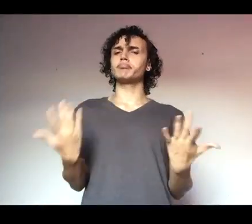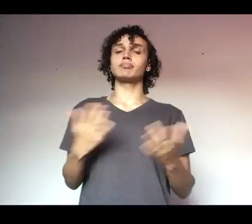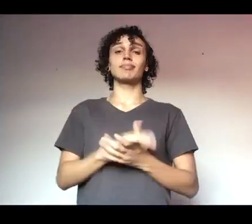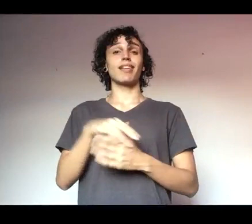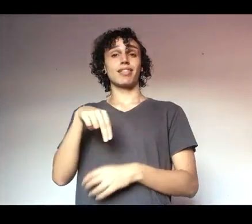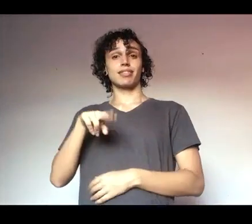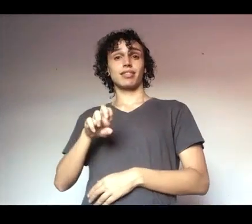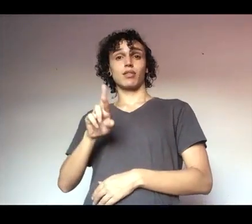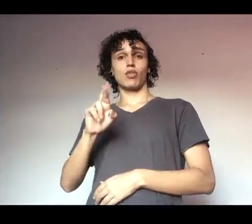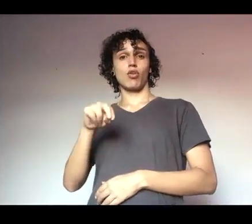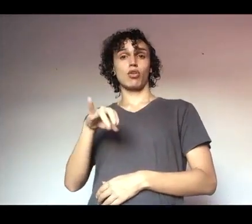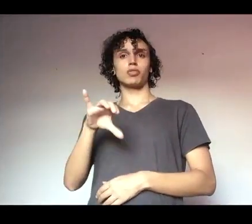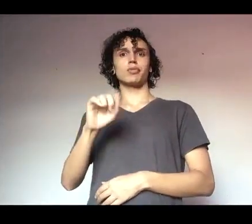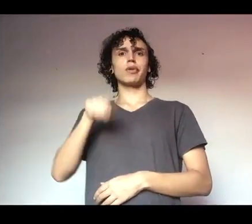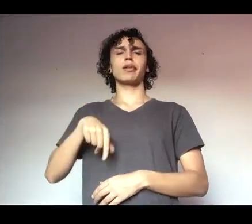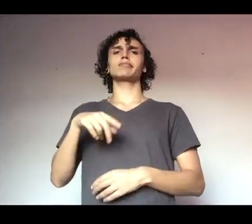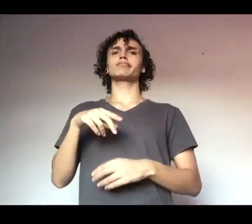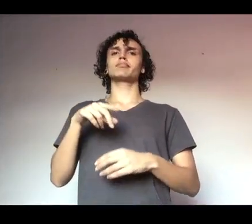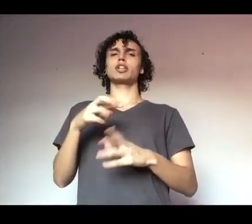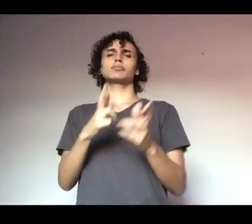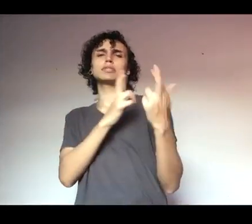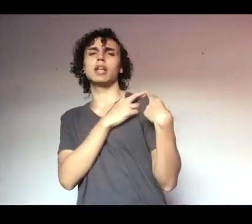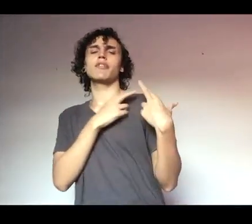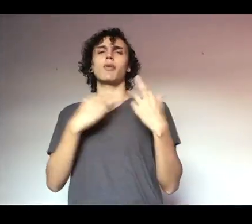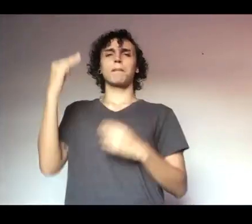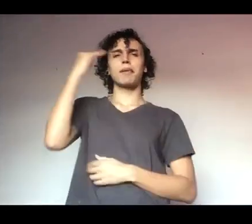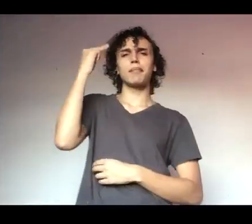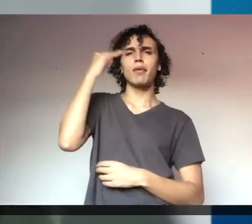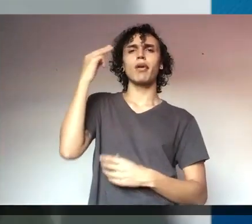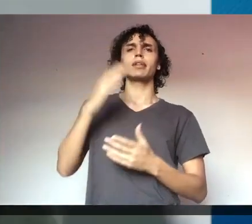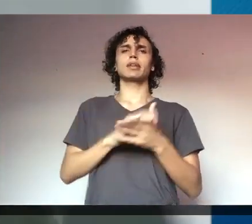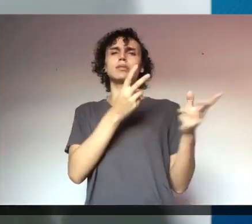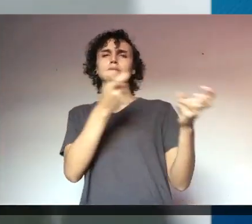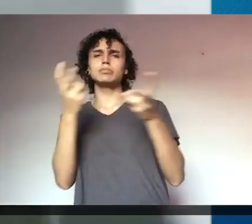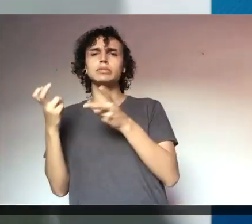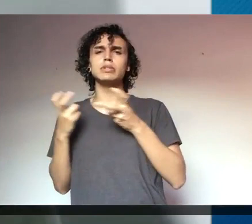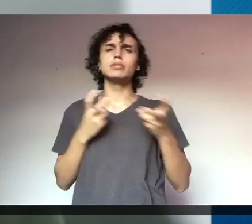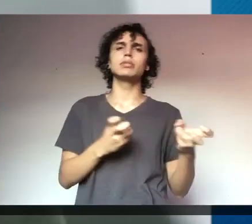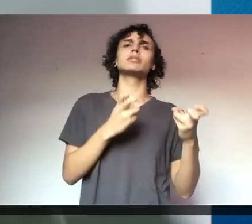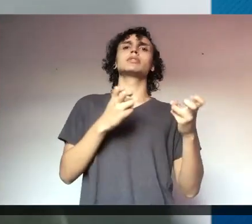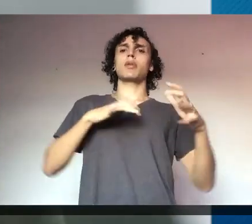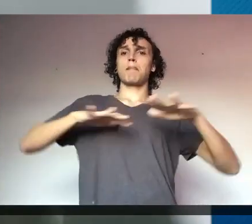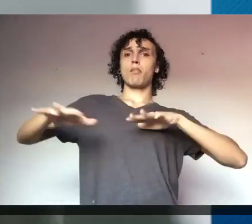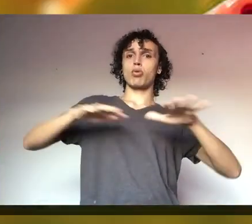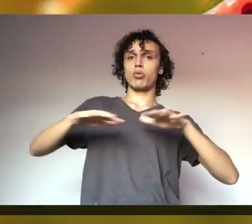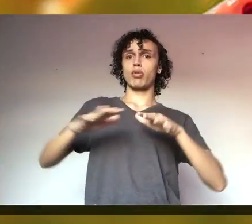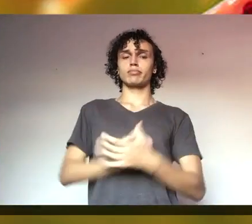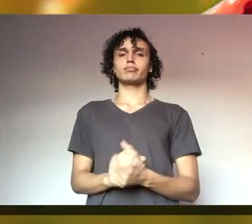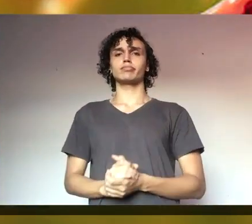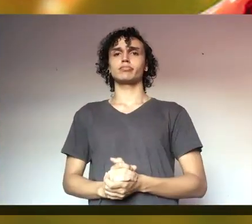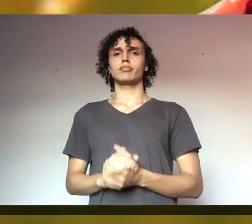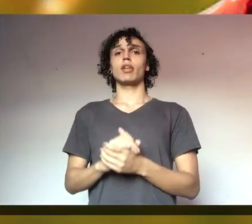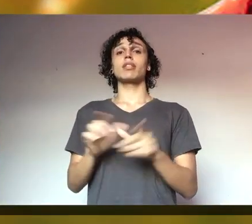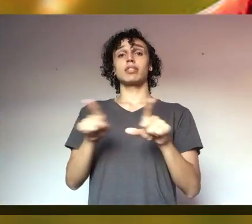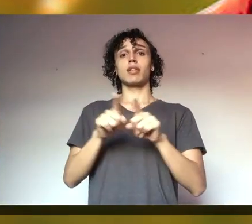é responsável pela memória, pela percepção, pela transmissão das informações neuromotoras, e